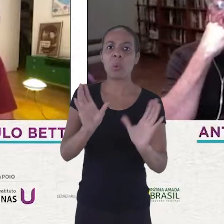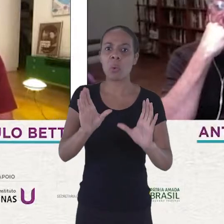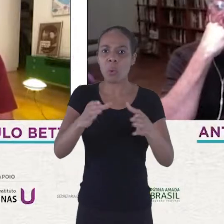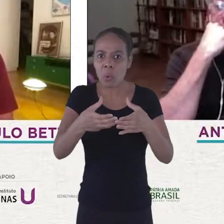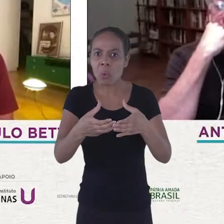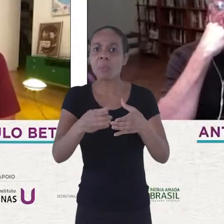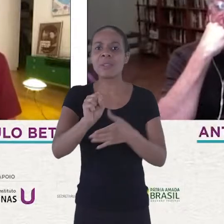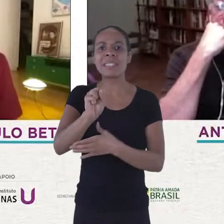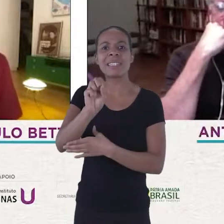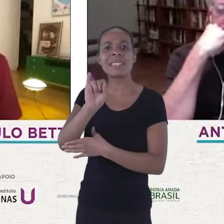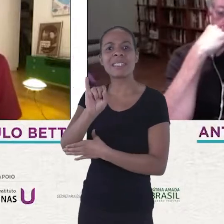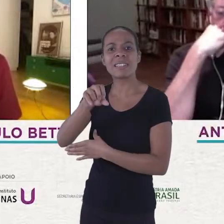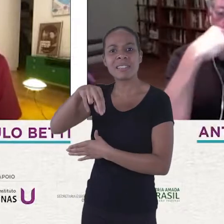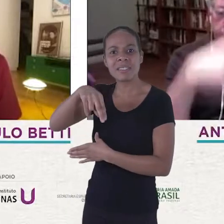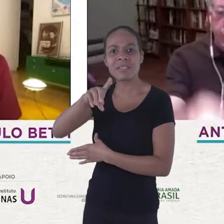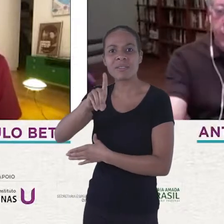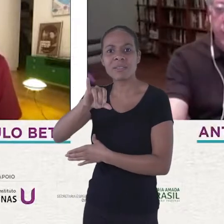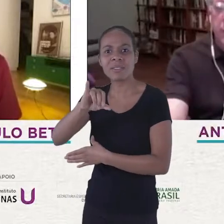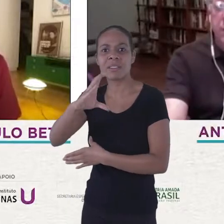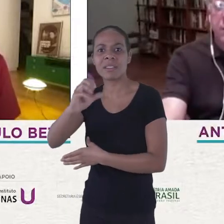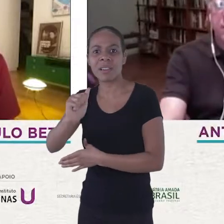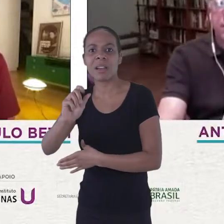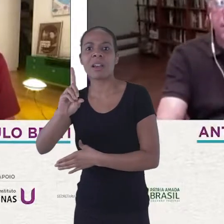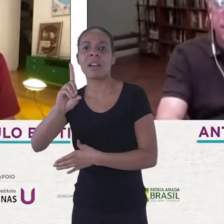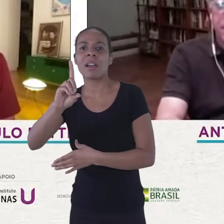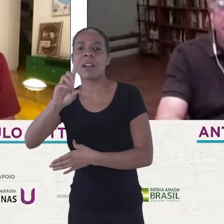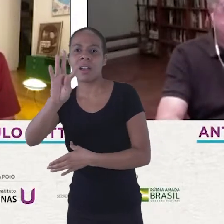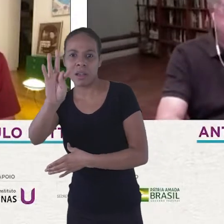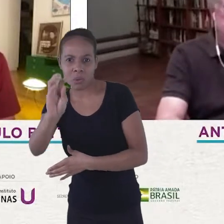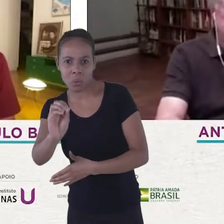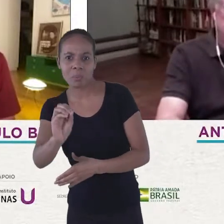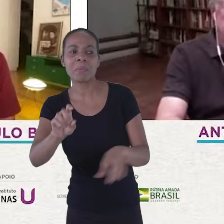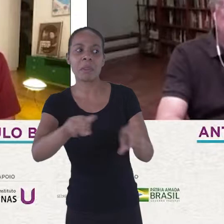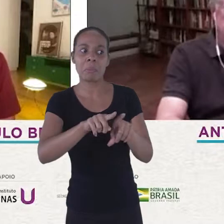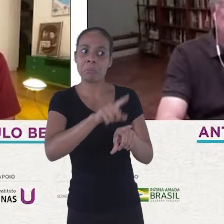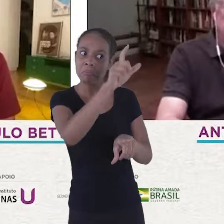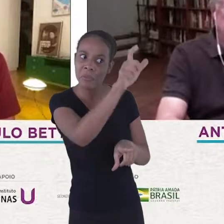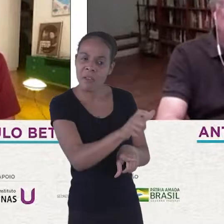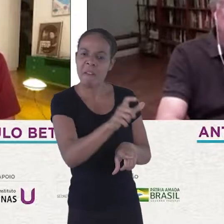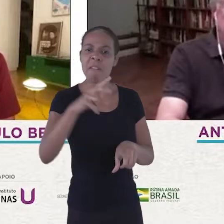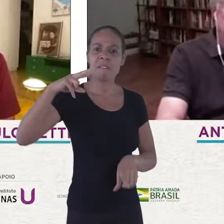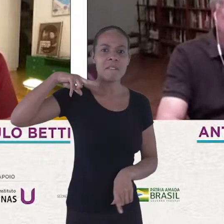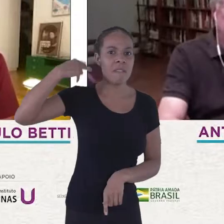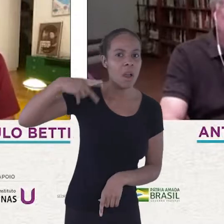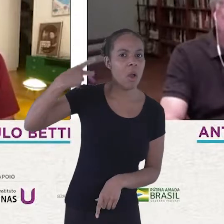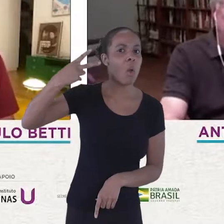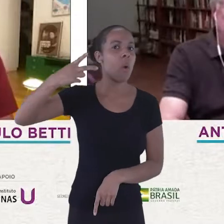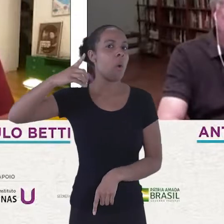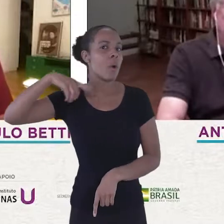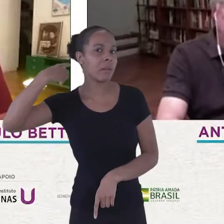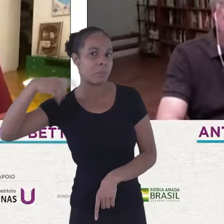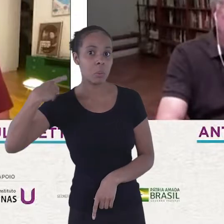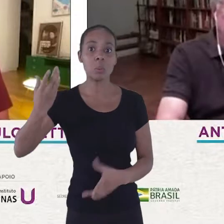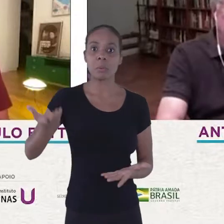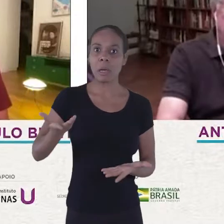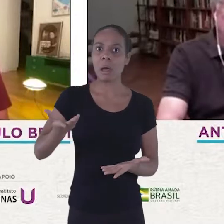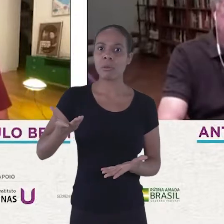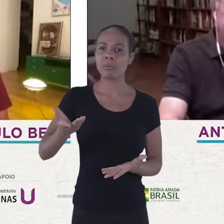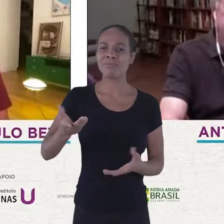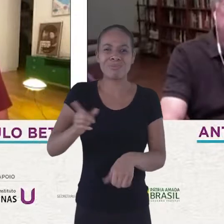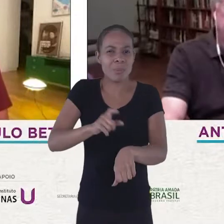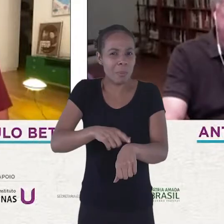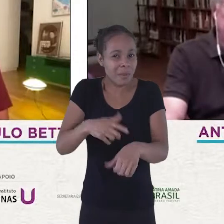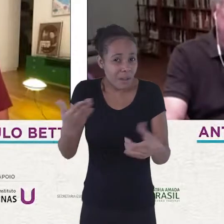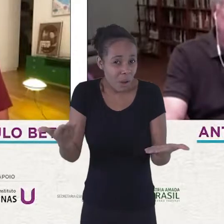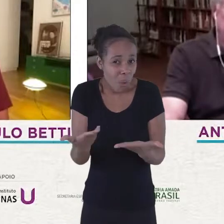né? Como vereador, como deputado, né? Nós tínhamos, olha como nós nos enfraquecemos, né? Nesses tempos